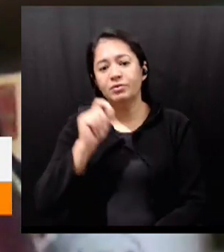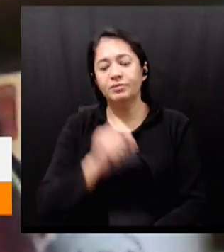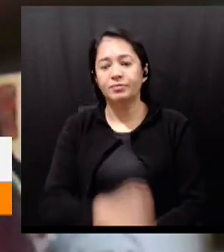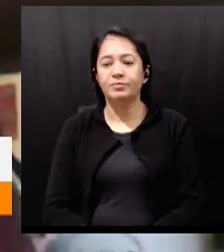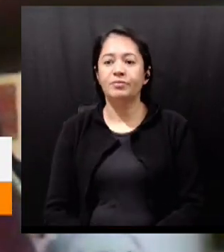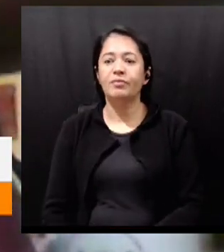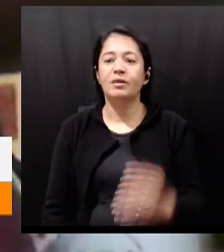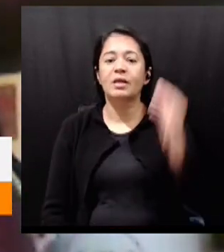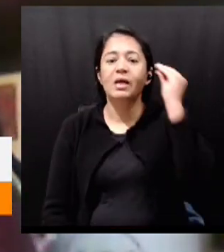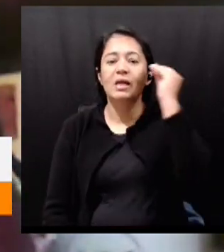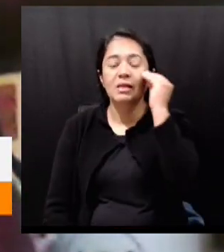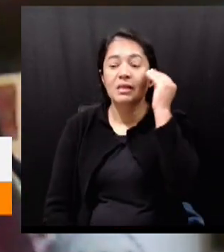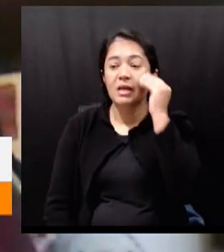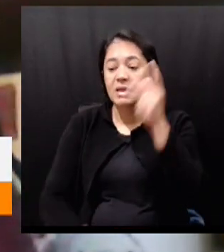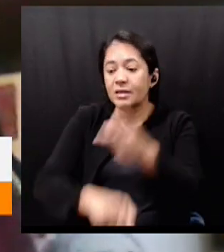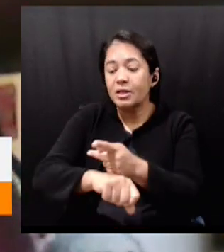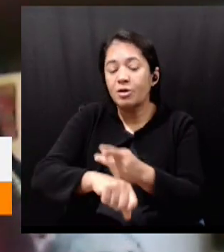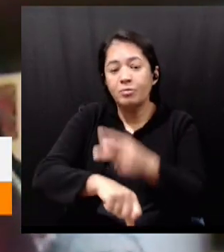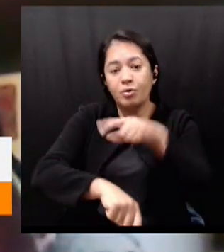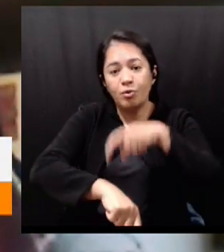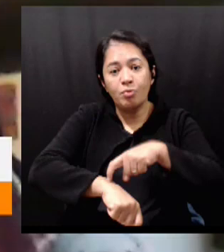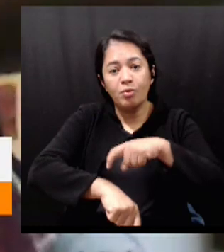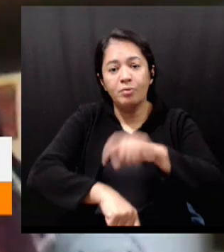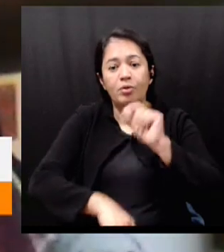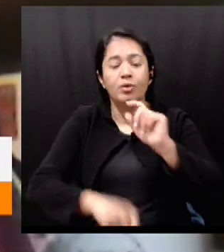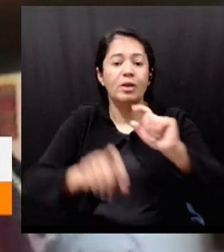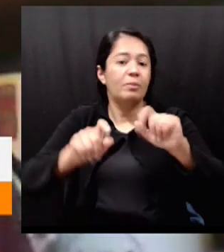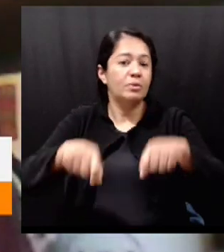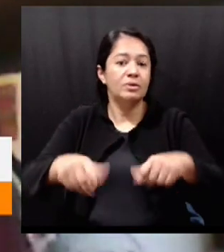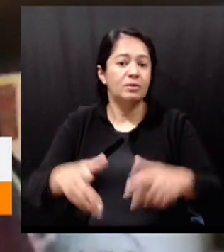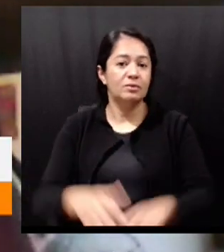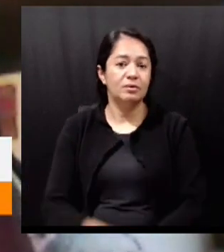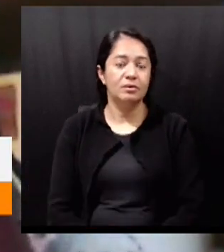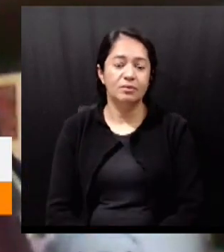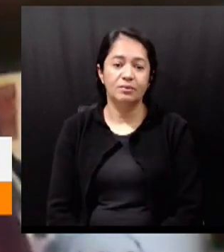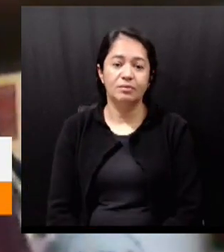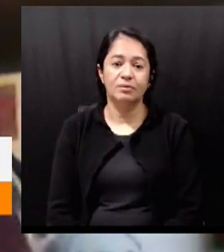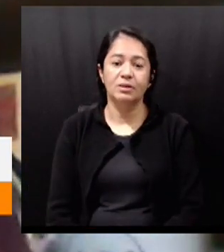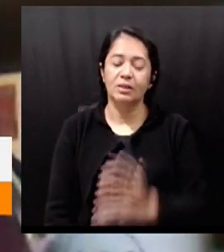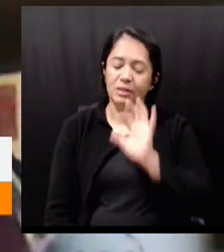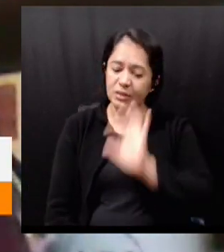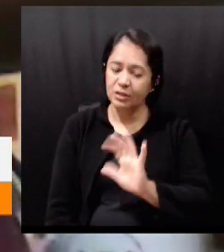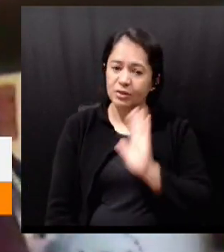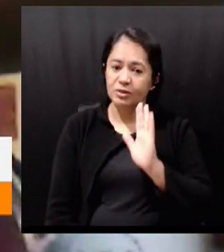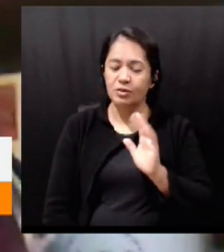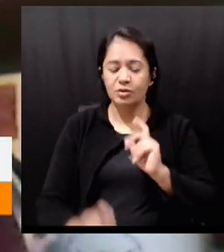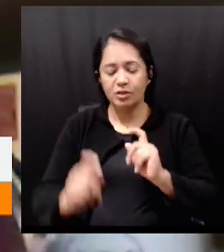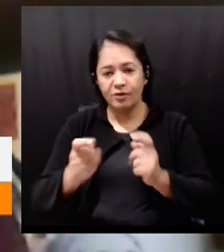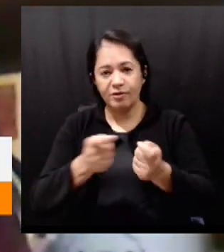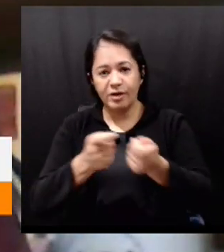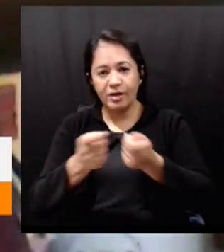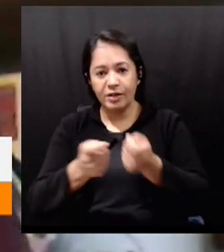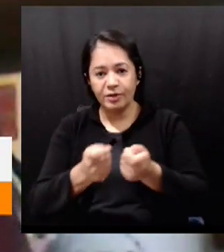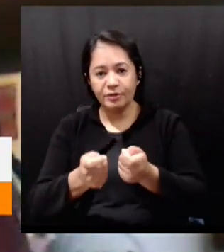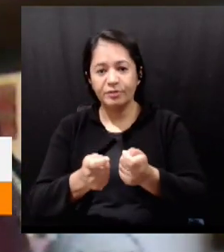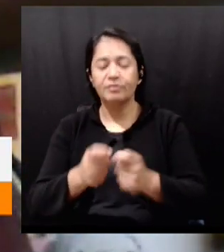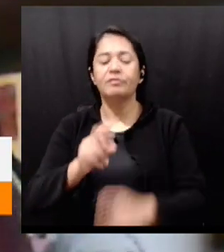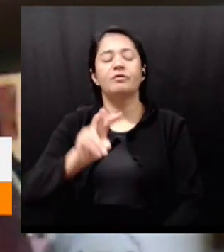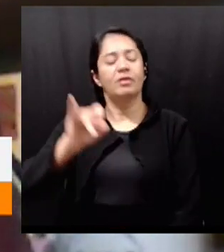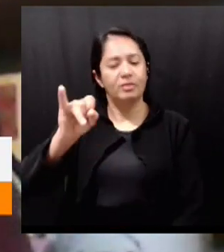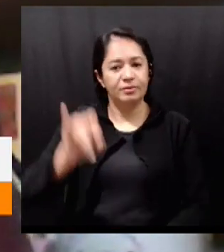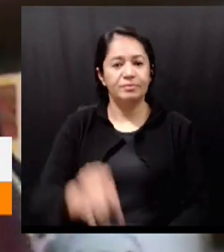naquele momento o que é possível. E isso vai te regular, te autorregular para que você não